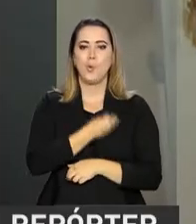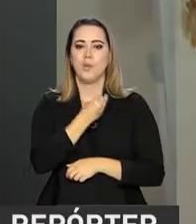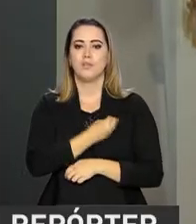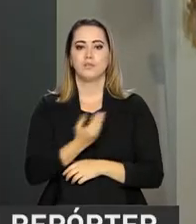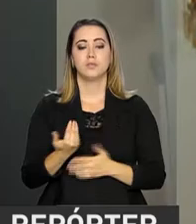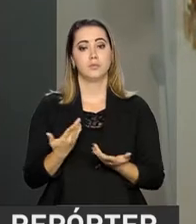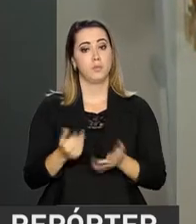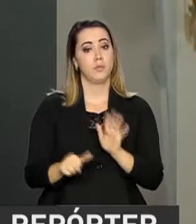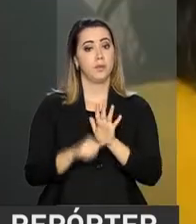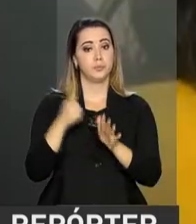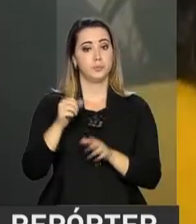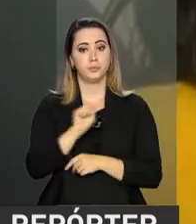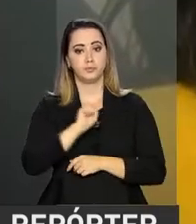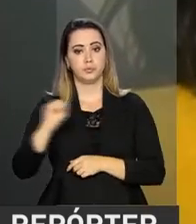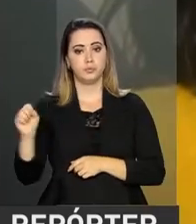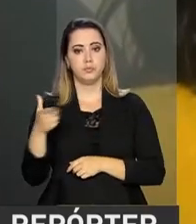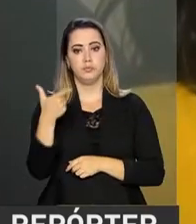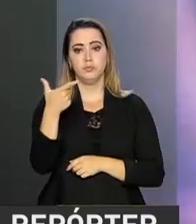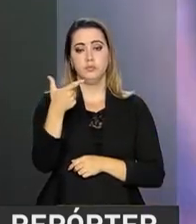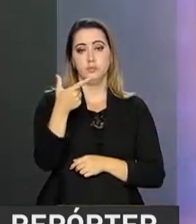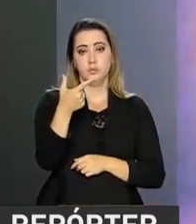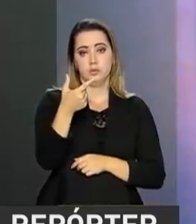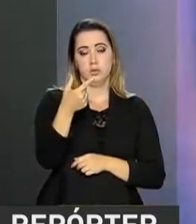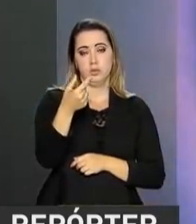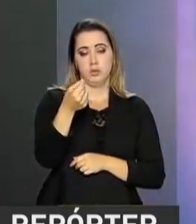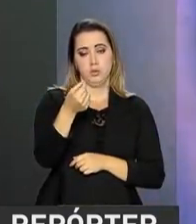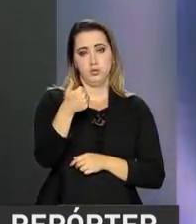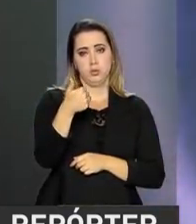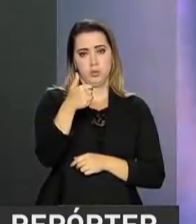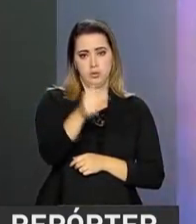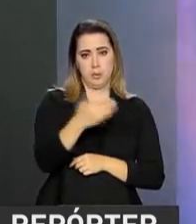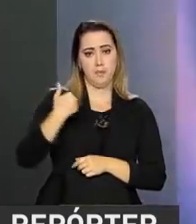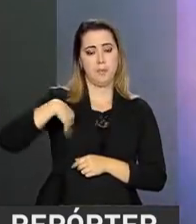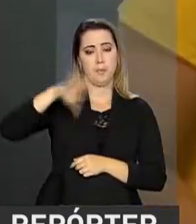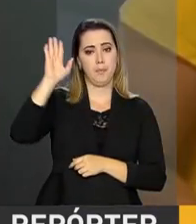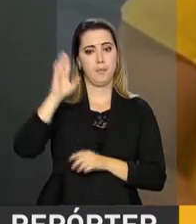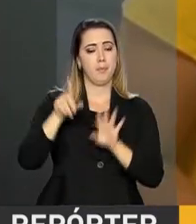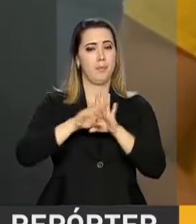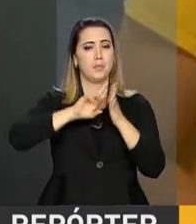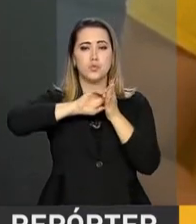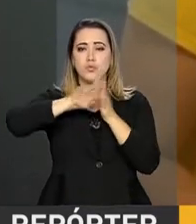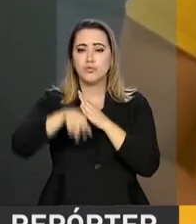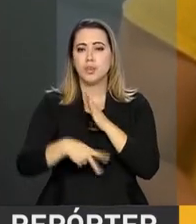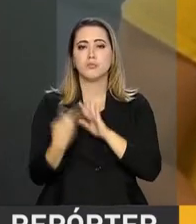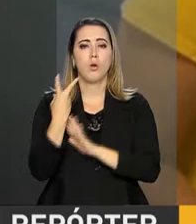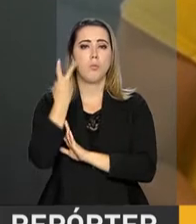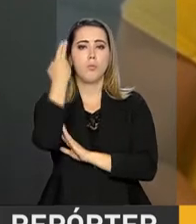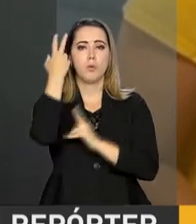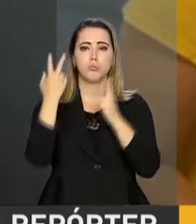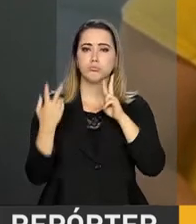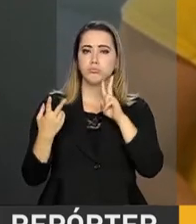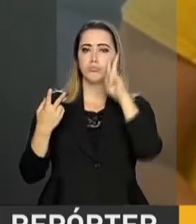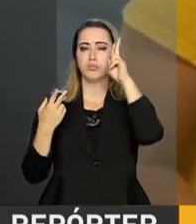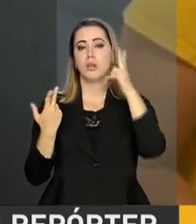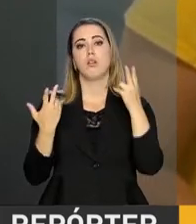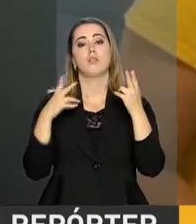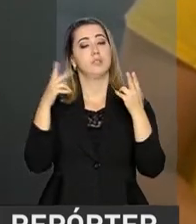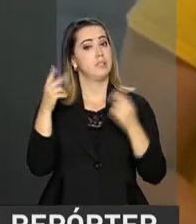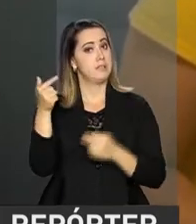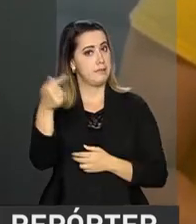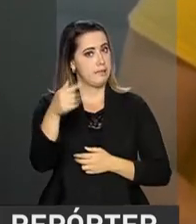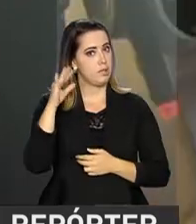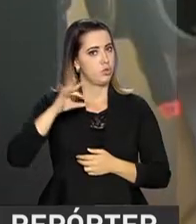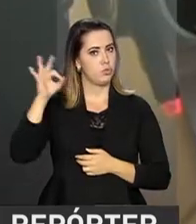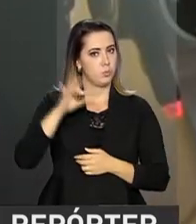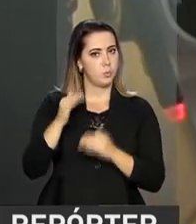primeiro semestre de 2017, mais de 7.800 transplantes de córnea foram realizados no país, 7%